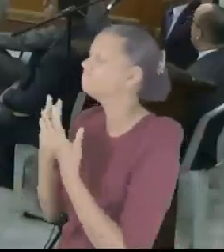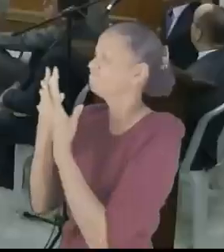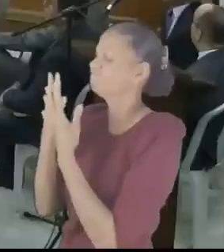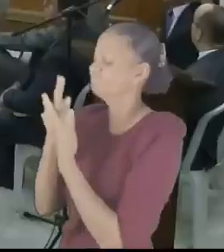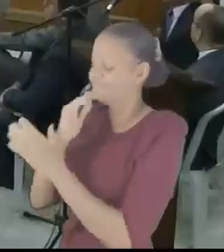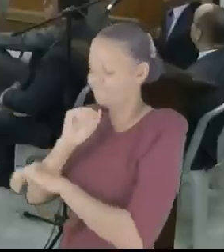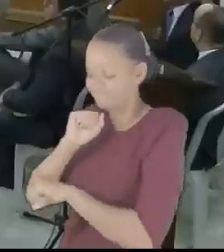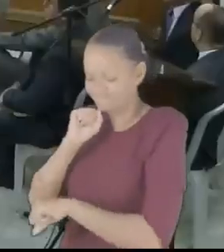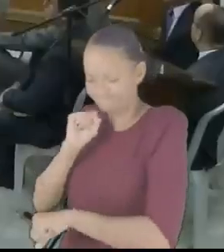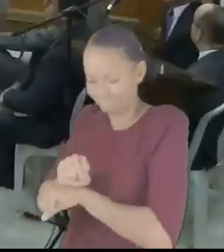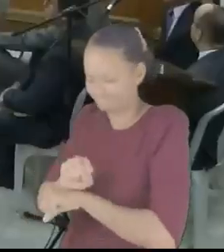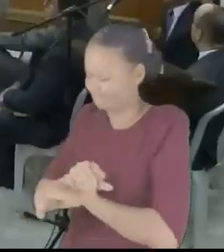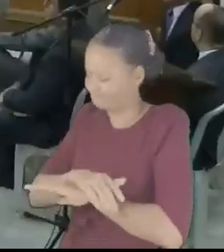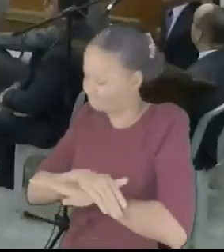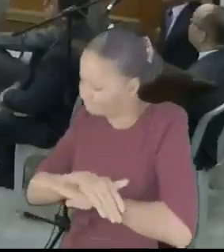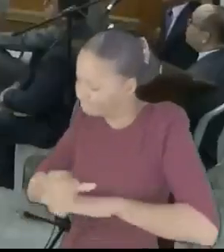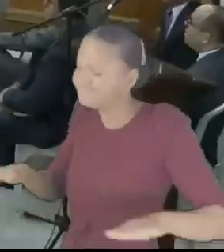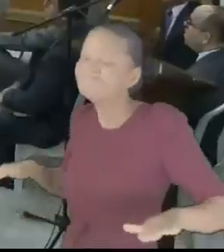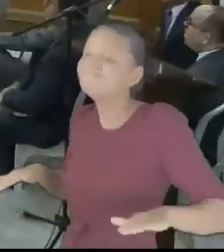deixa